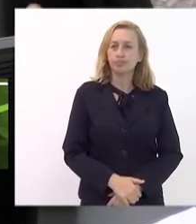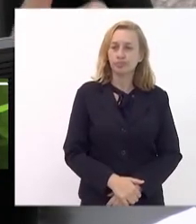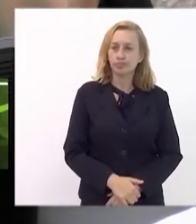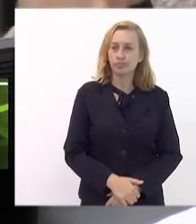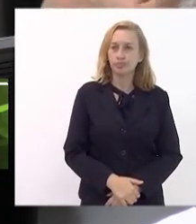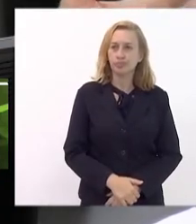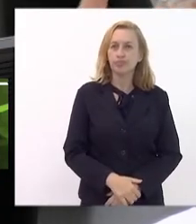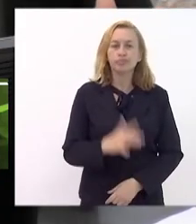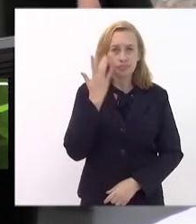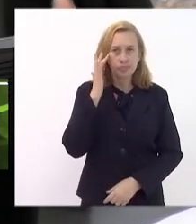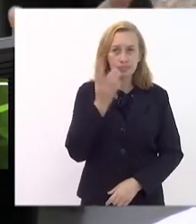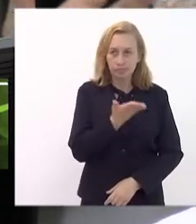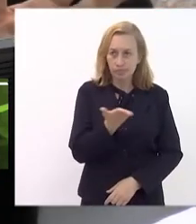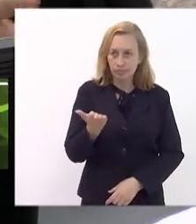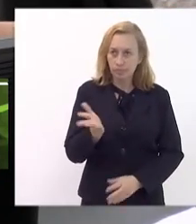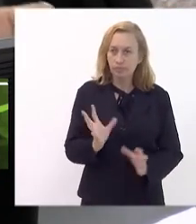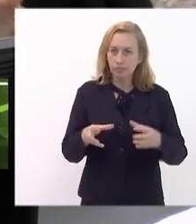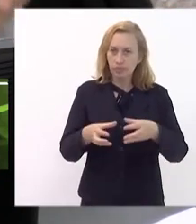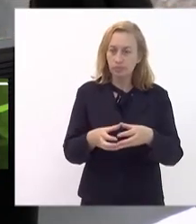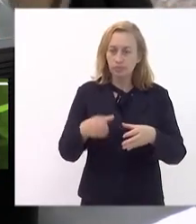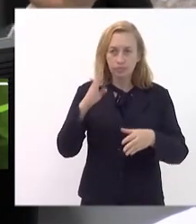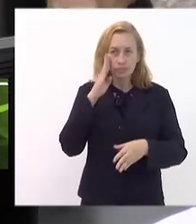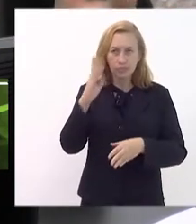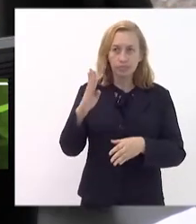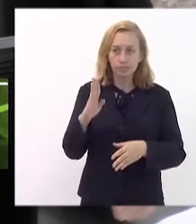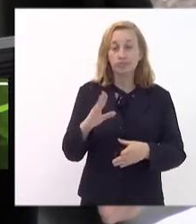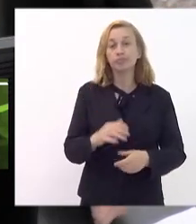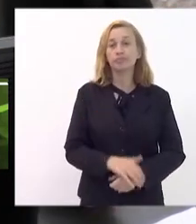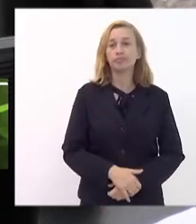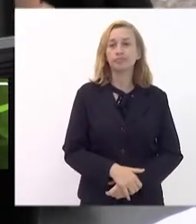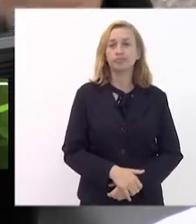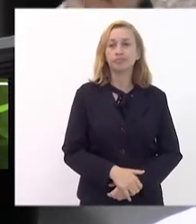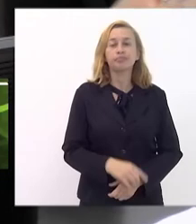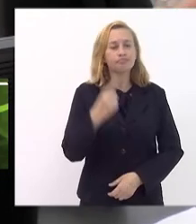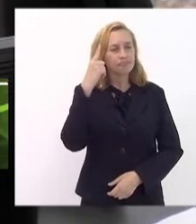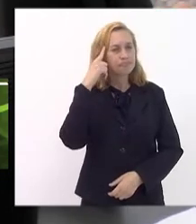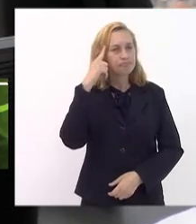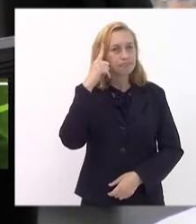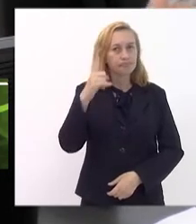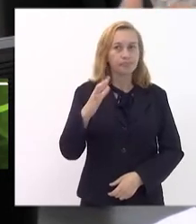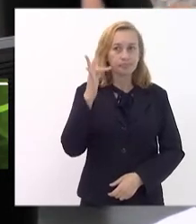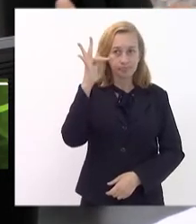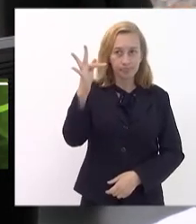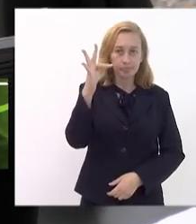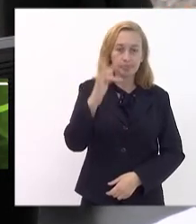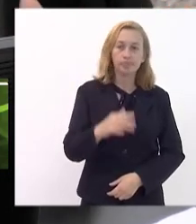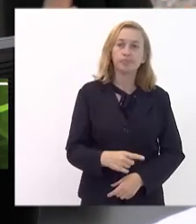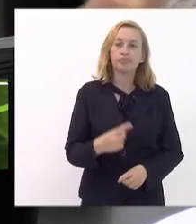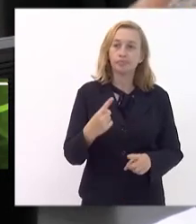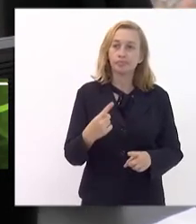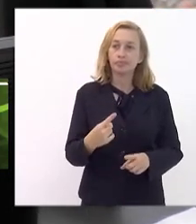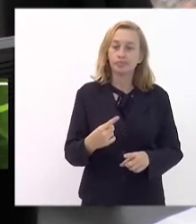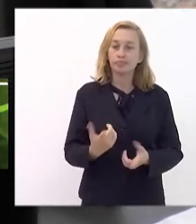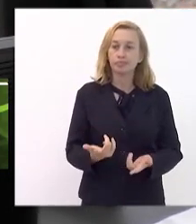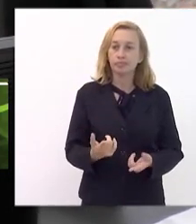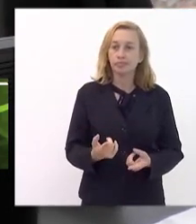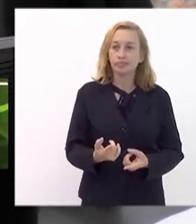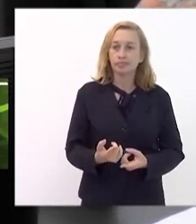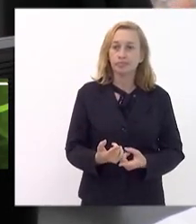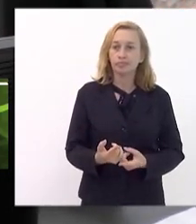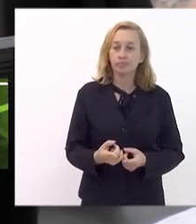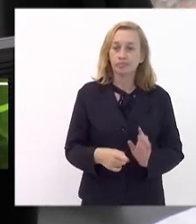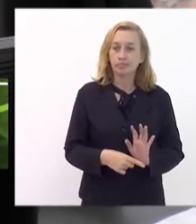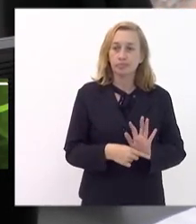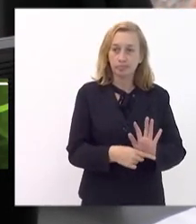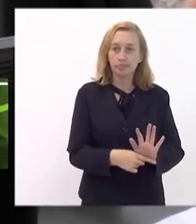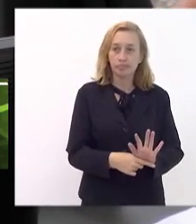Eu acho que vocês são um órgão de ponta e deveriam pensar na frente do que a reboque, né,